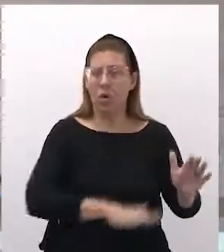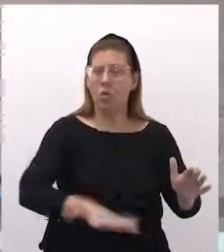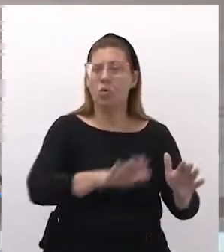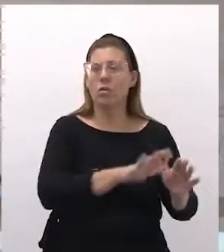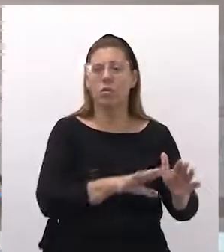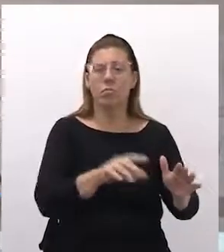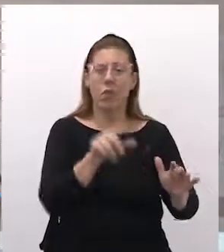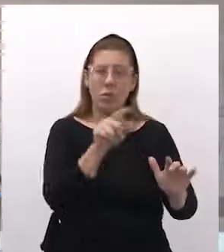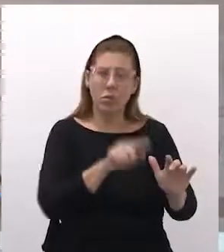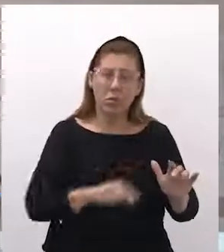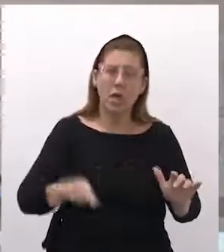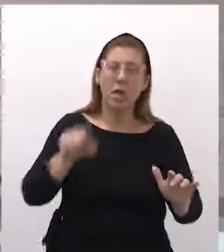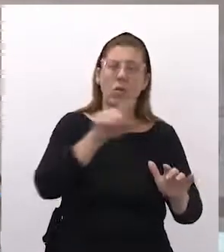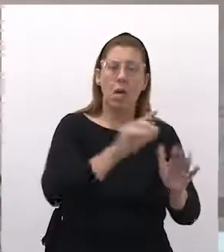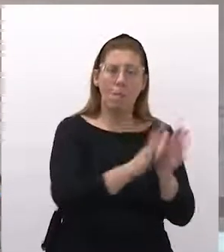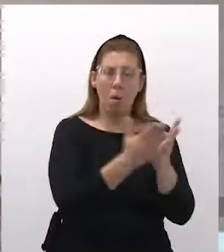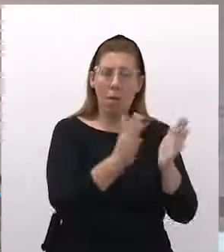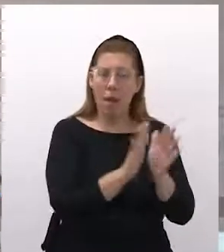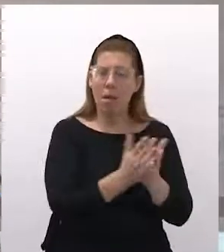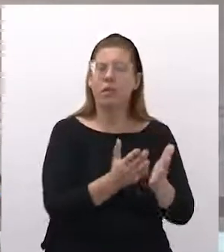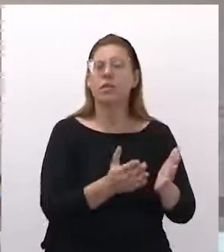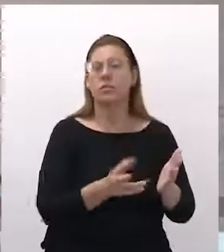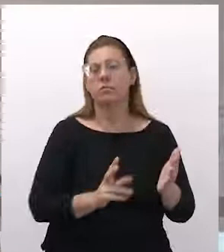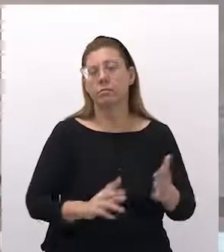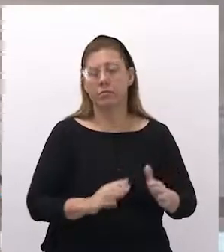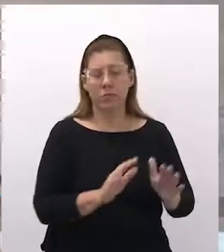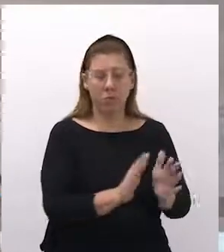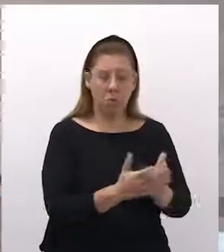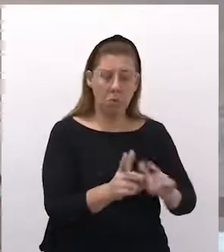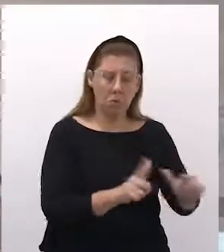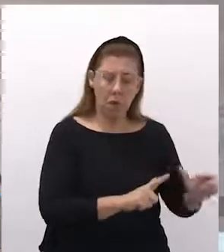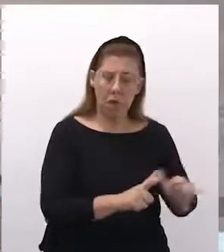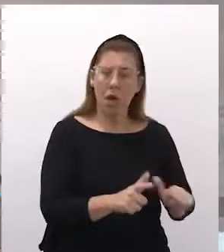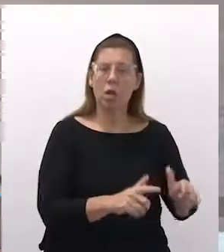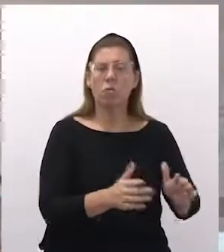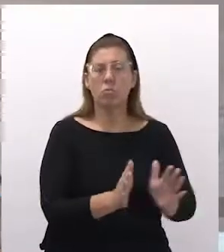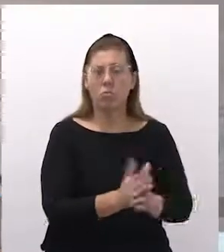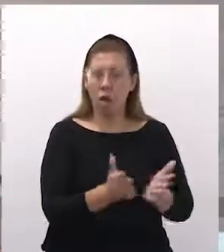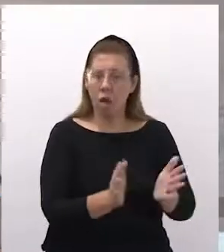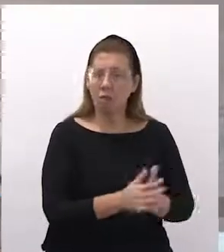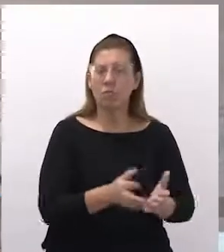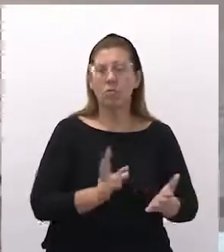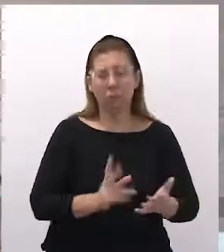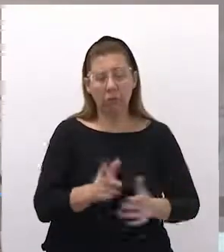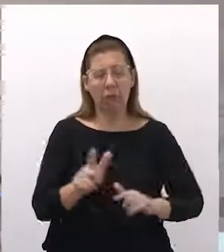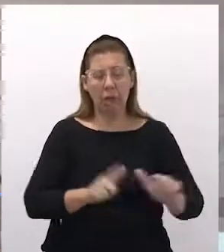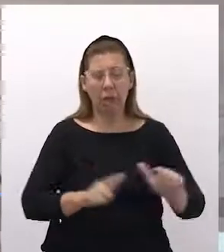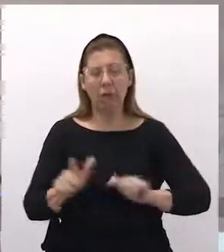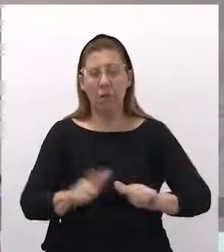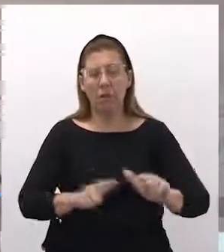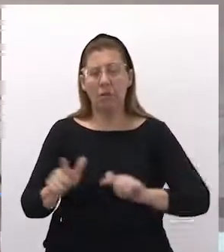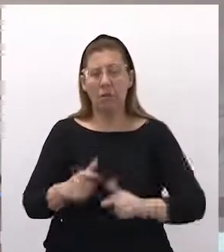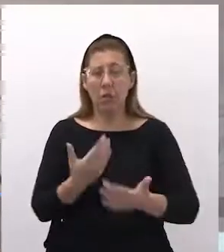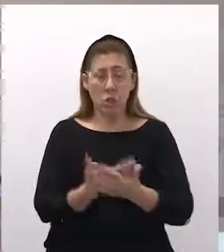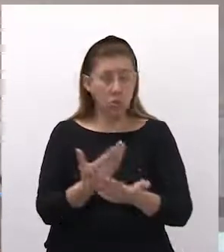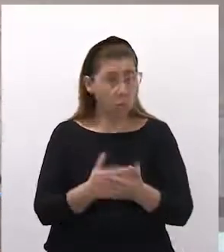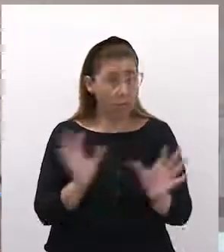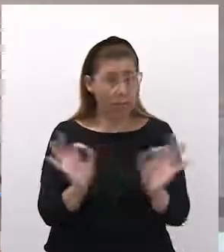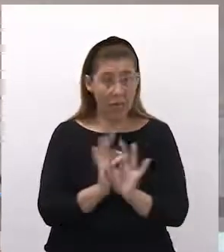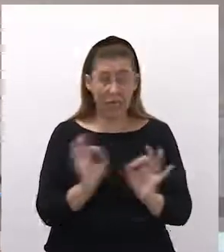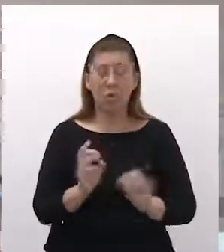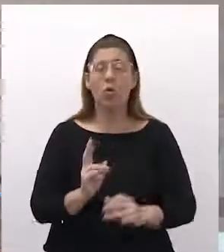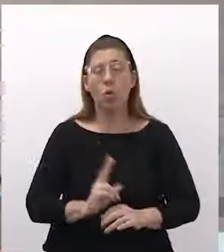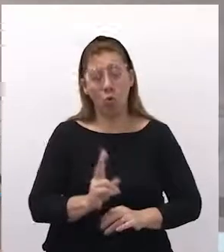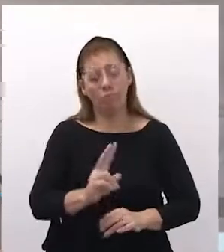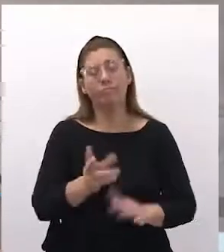da pobreza. Então, o trabalho infantil não contribui para essa inserção no mercado de trabalho de forma a